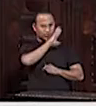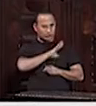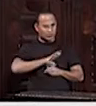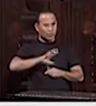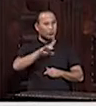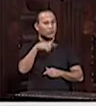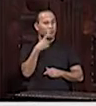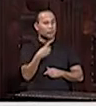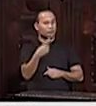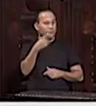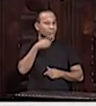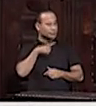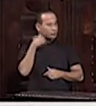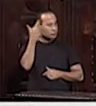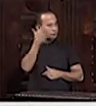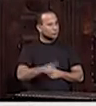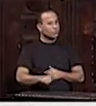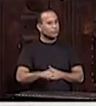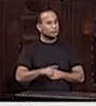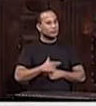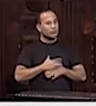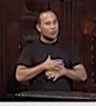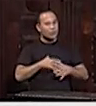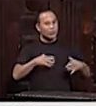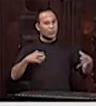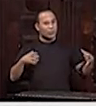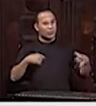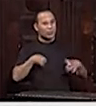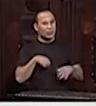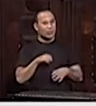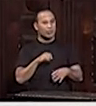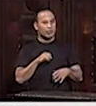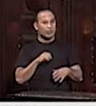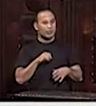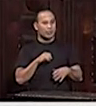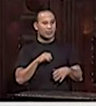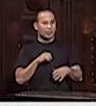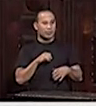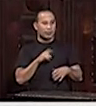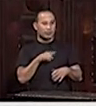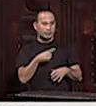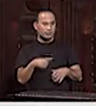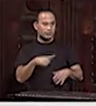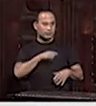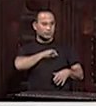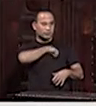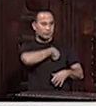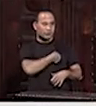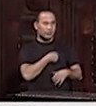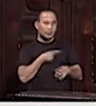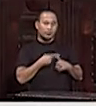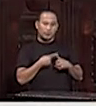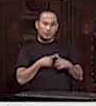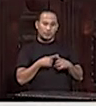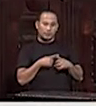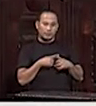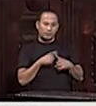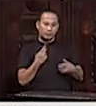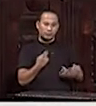que, mais uma vez, ampliar as isenções fiscais, que nesse caso vai se dar de forma